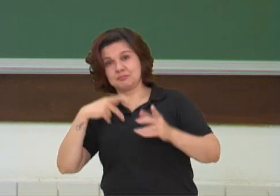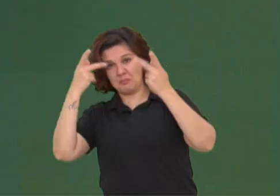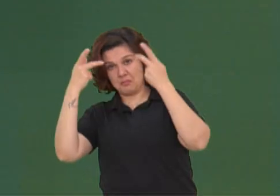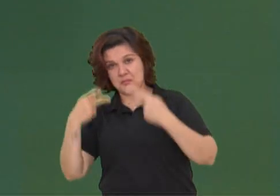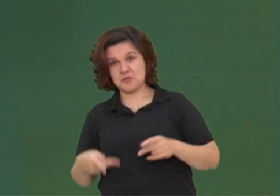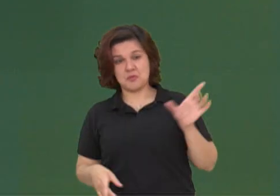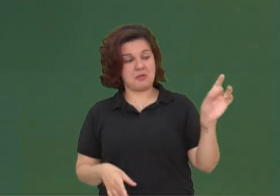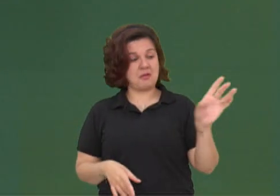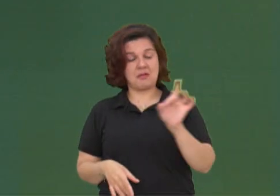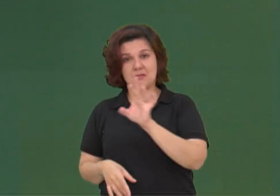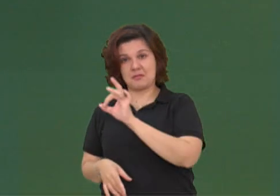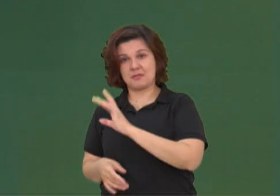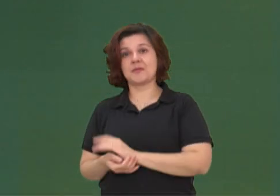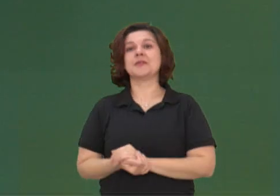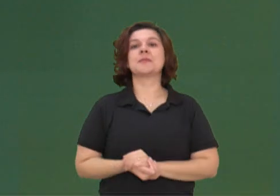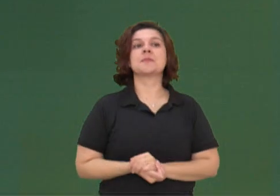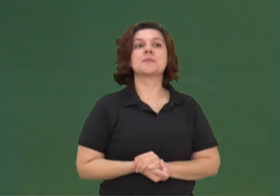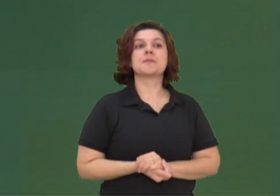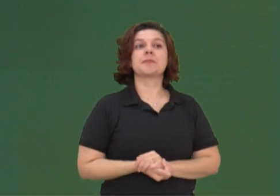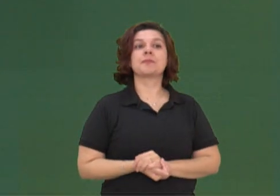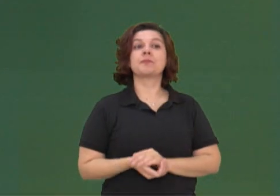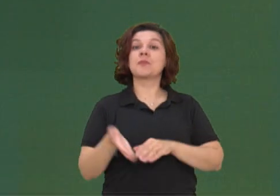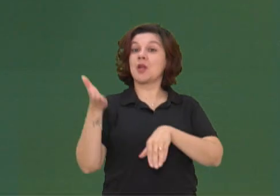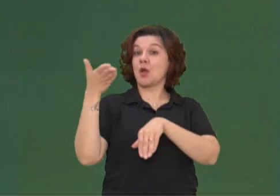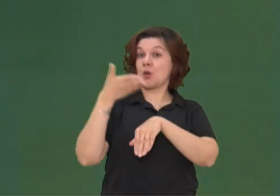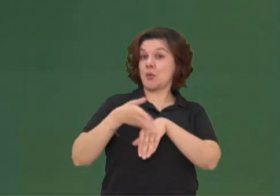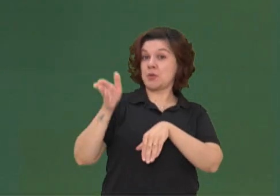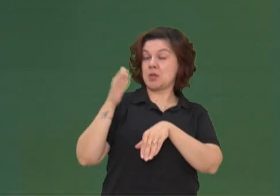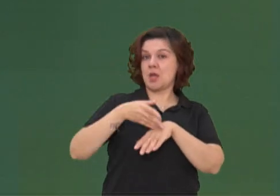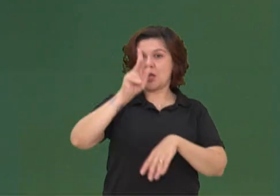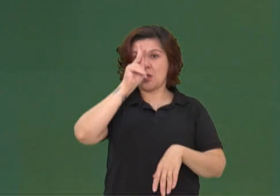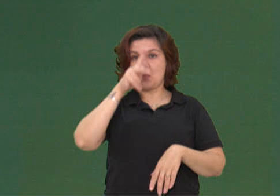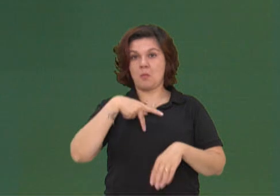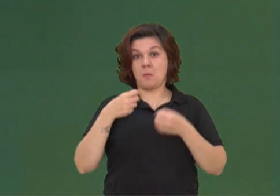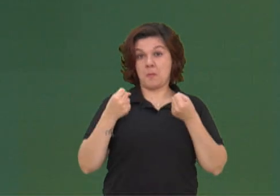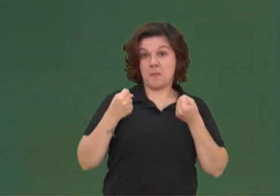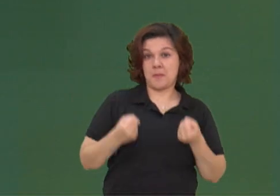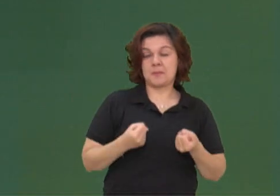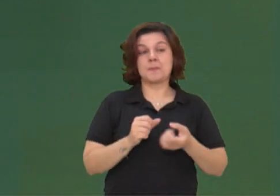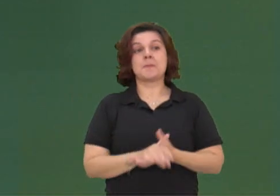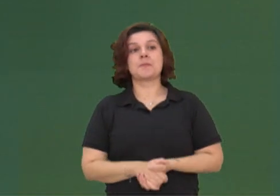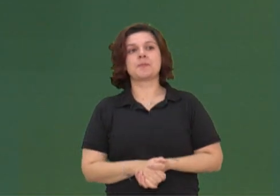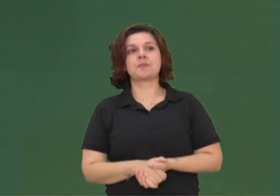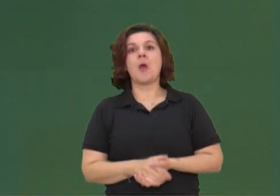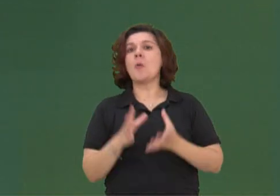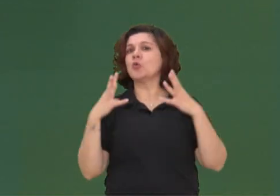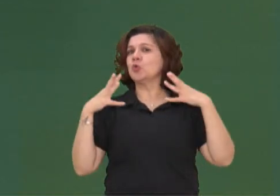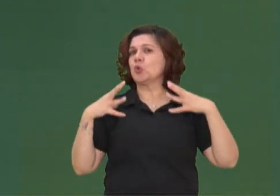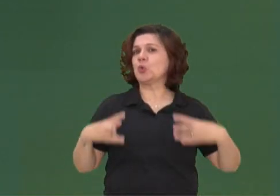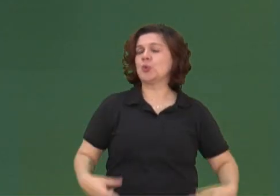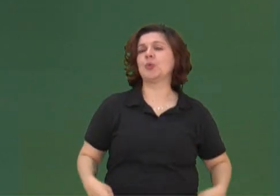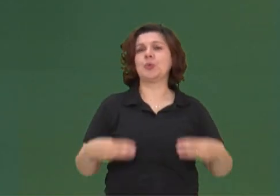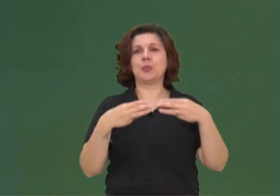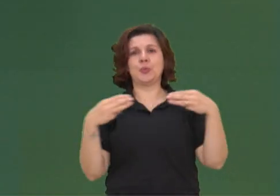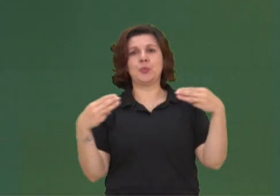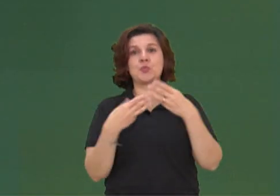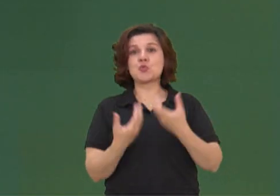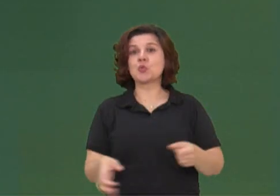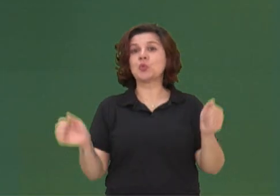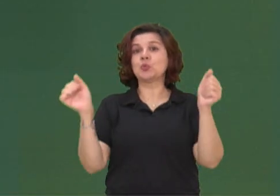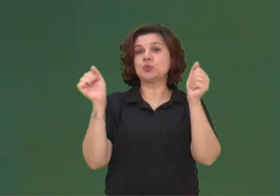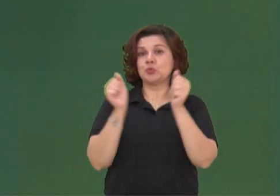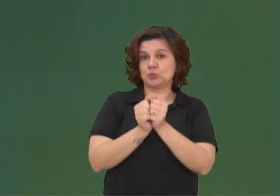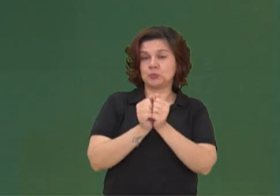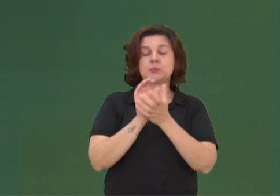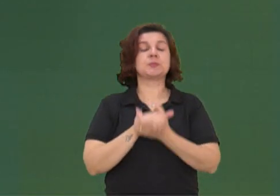corpo. O treino calistênico, ele vai trabalhar vários músculos ao mesmo tempo. Importante dizer isso aqui. O